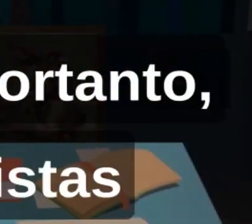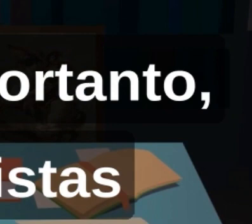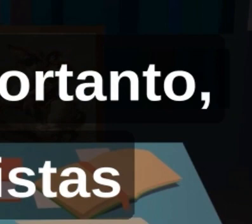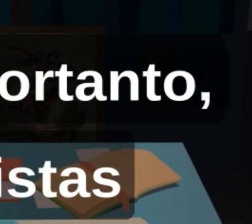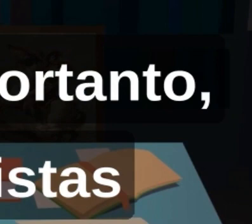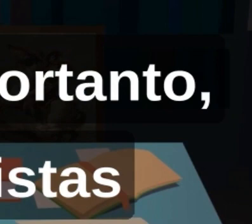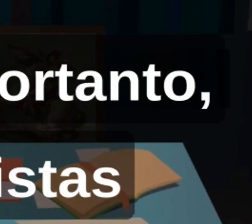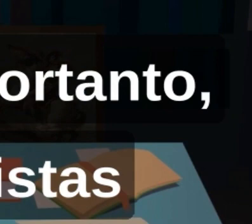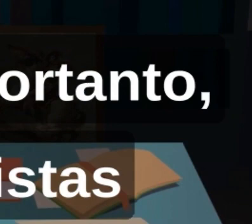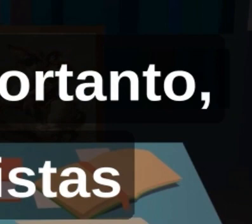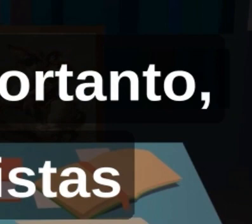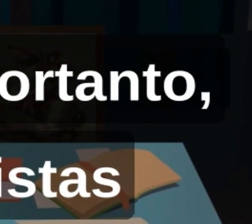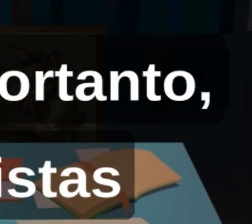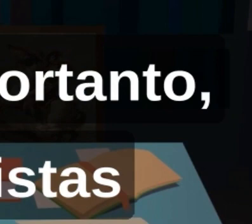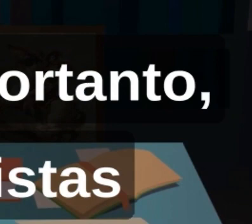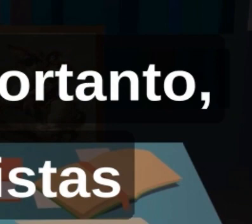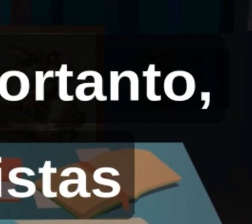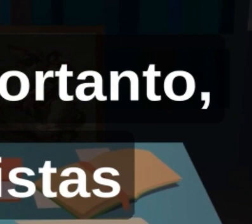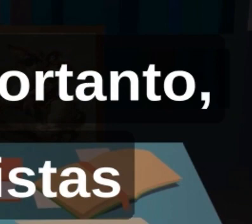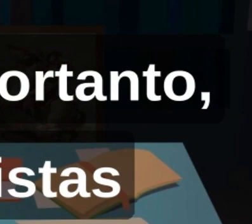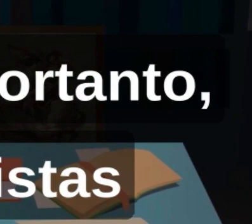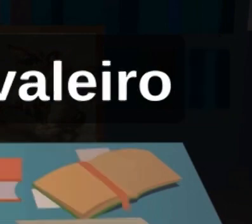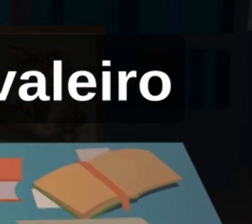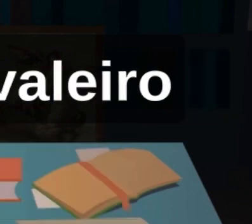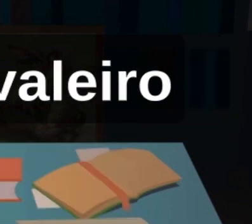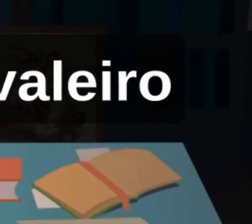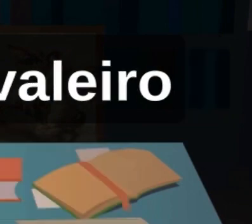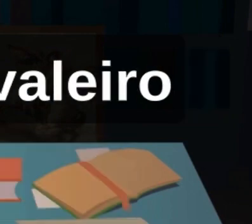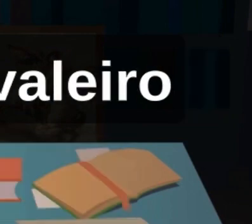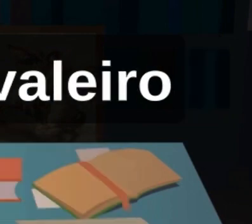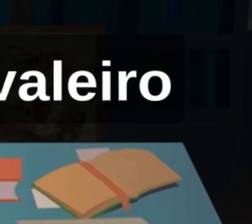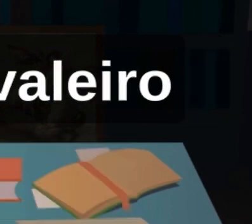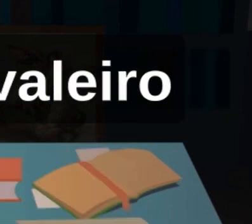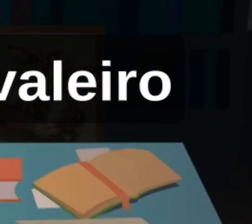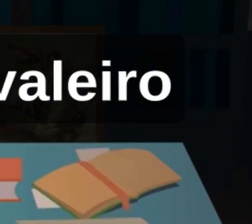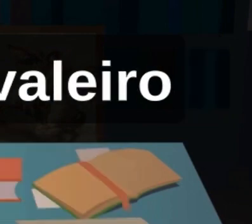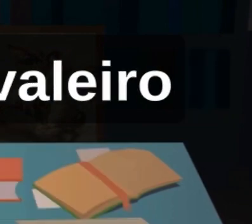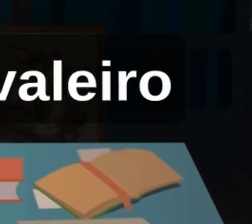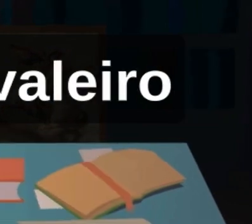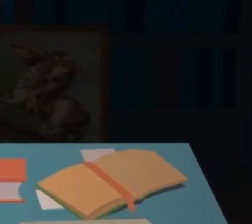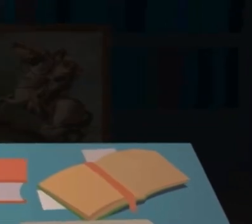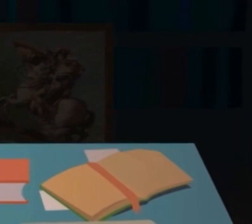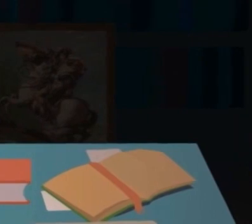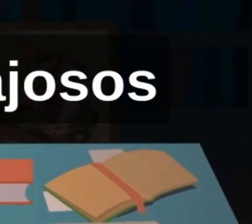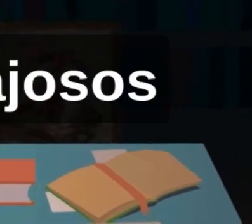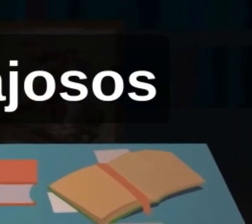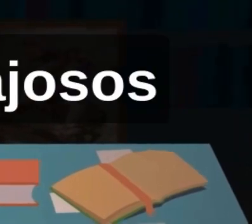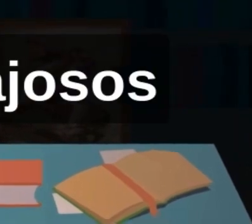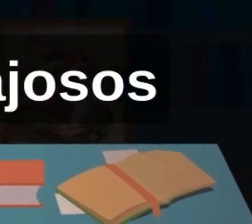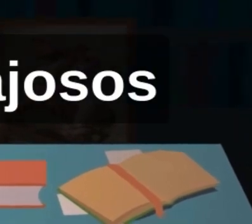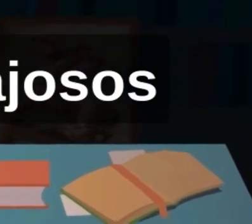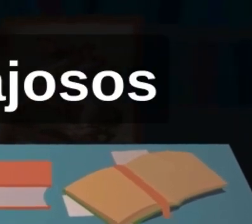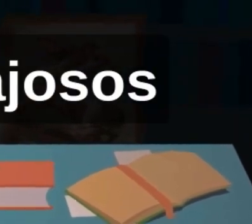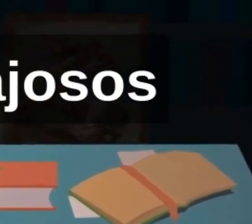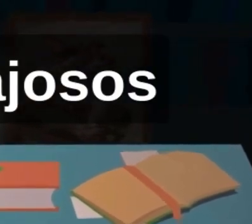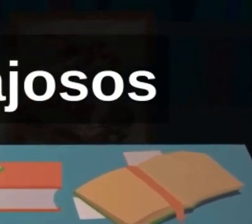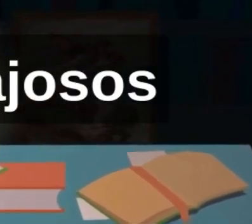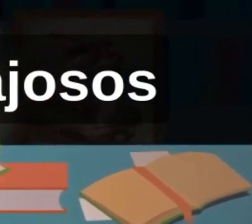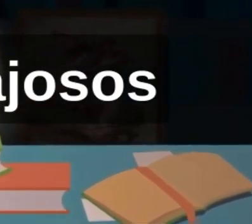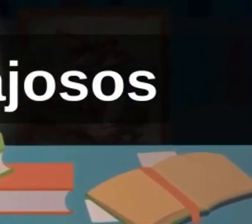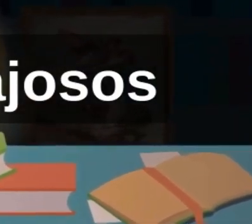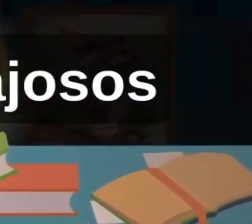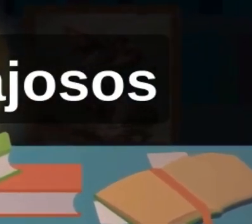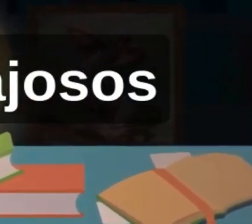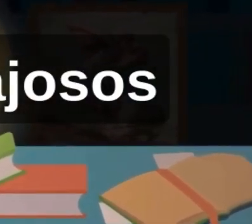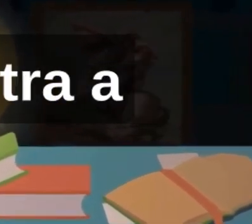fantasia. Portanto, quis imitar os protagonistas e se converteu em um cavaleiro andante. O mundo precisa de corajosos como